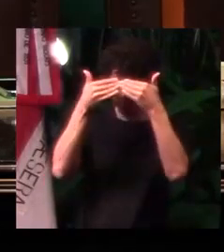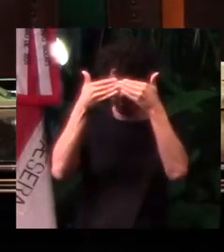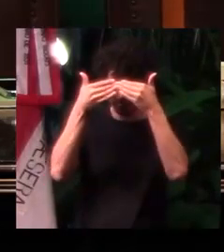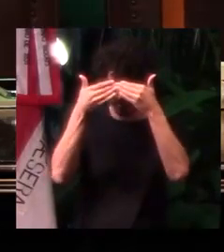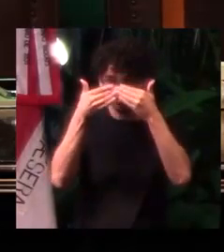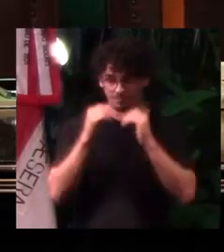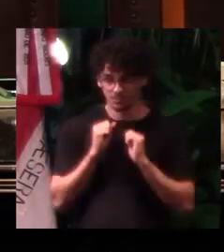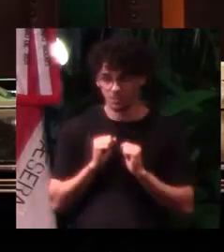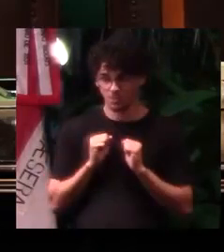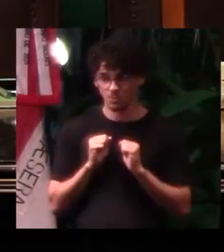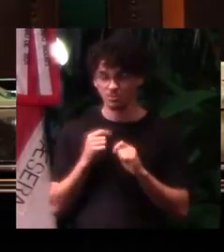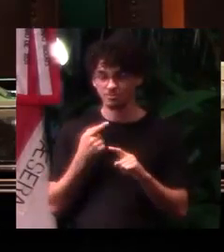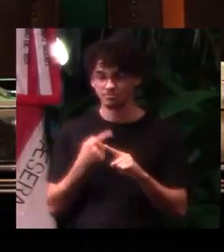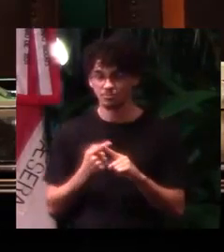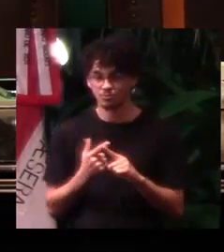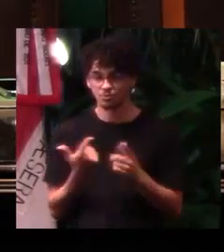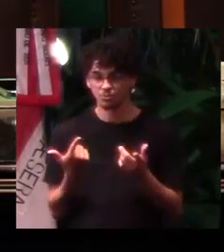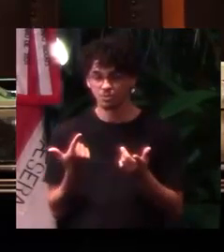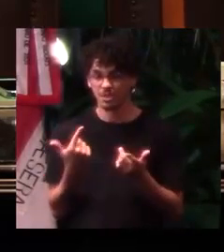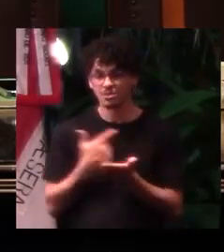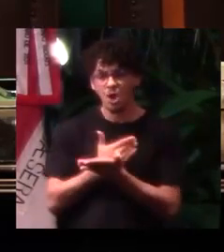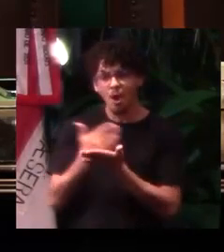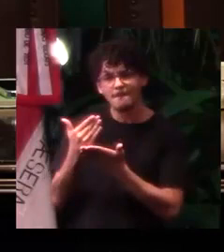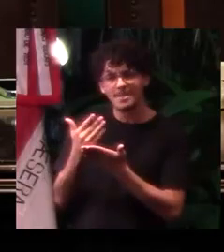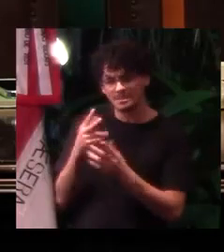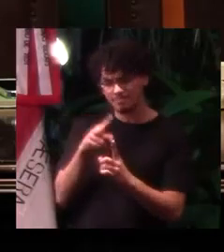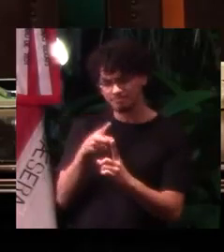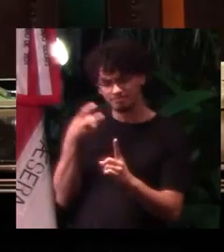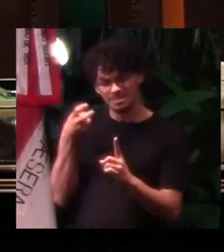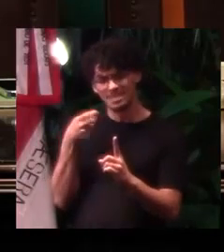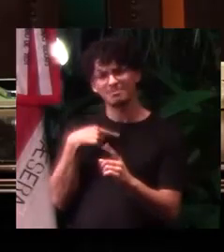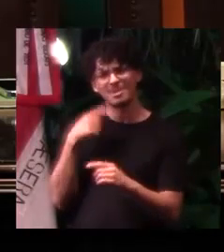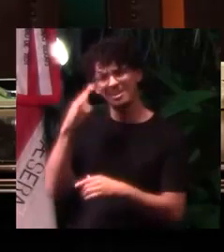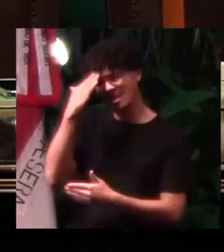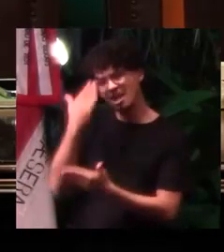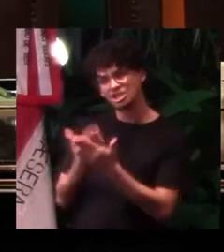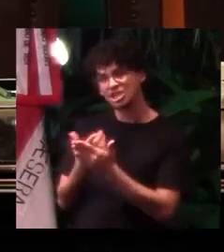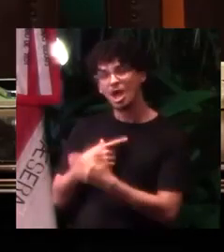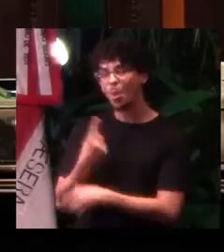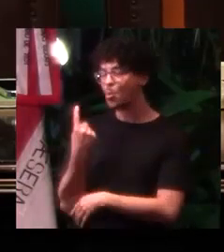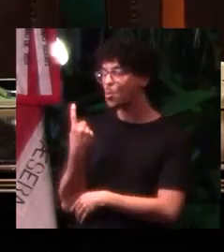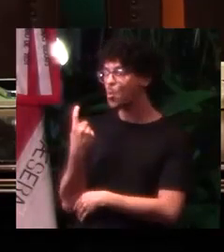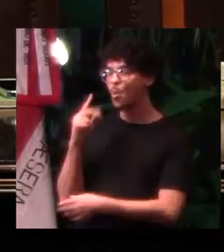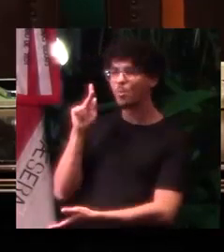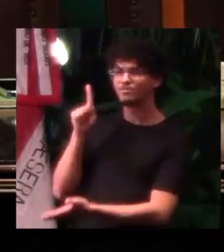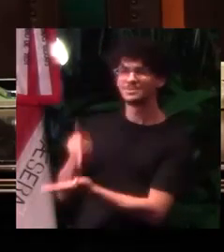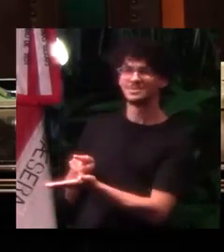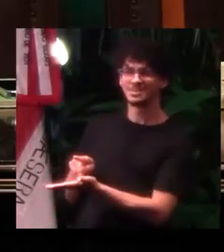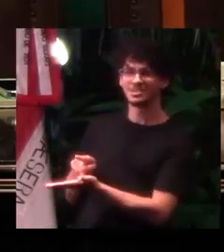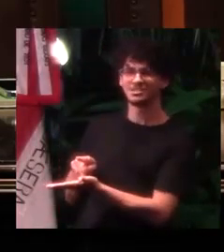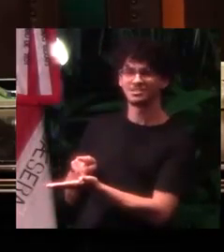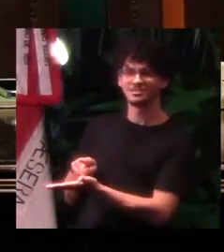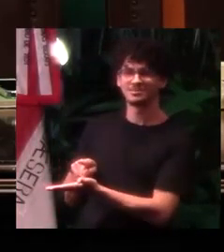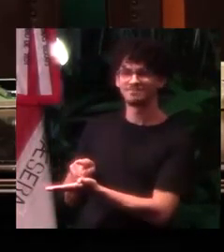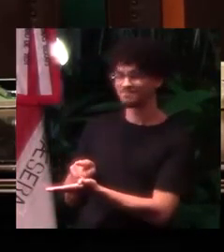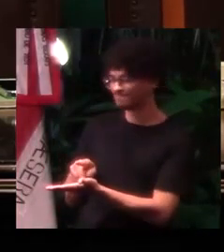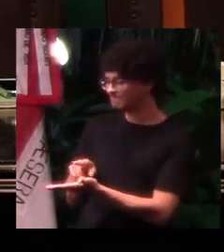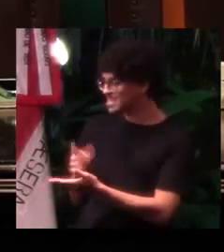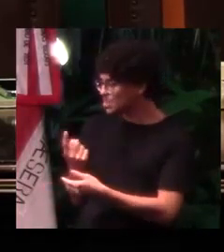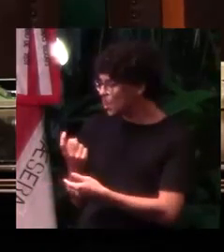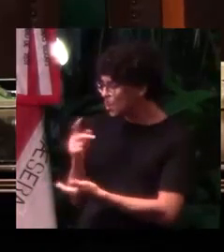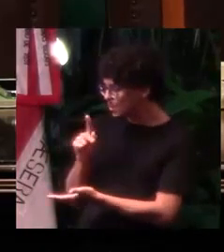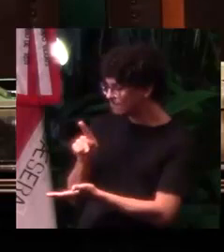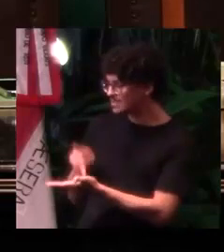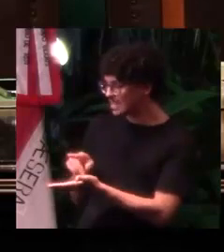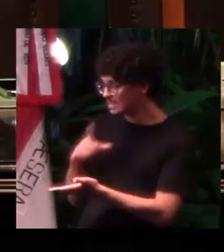a perceber e acreditar que há uma única verdade. E essa única verdade,